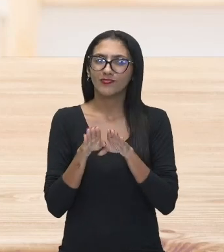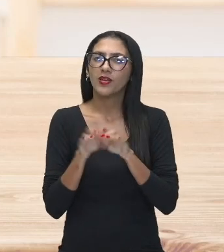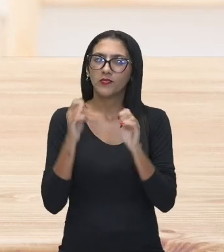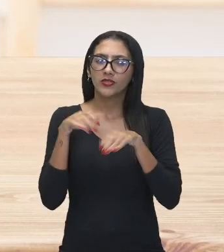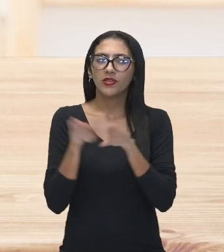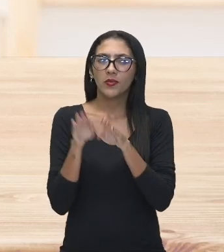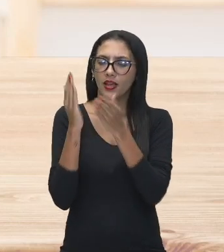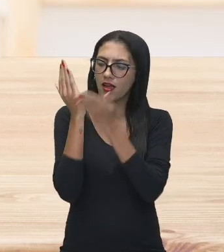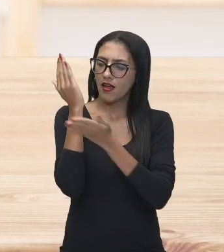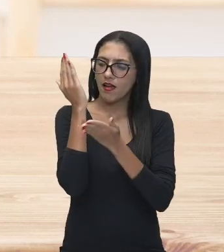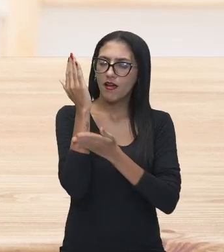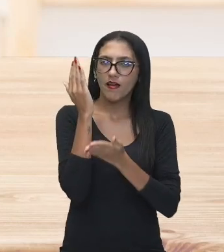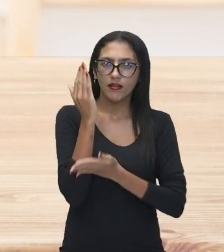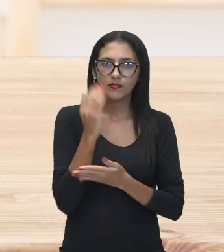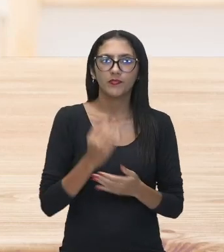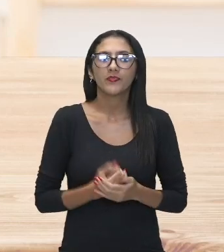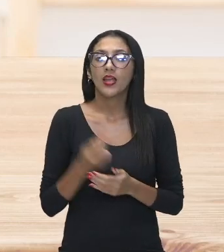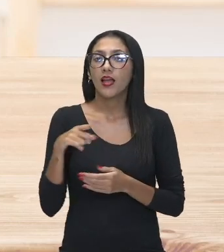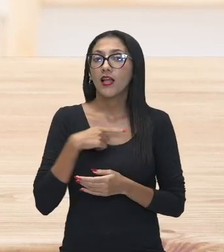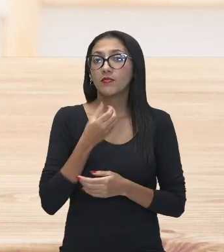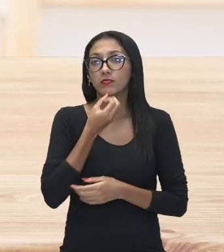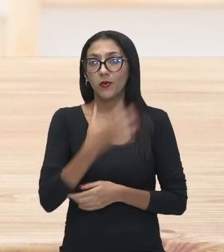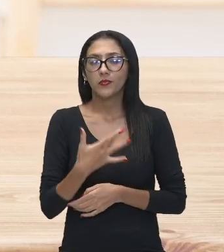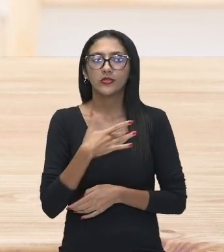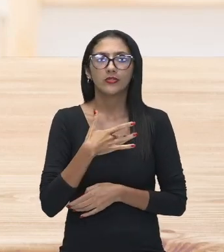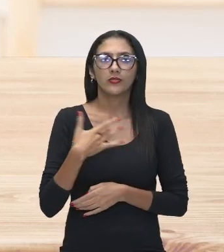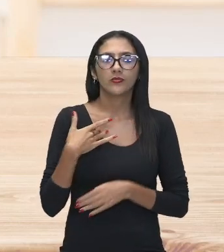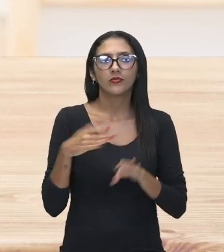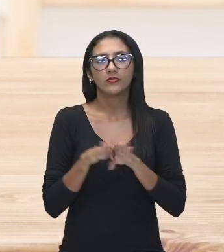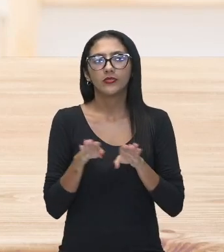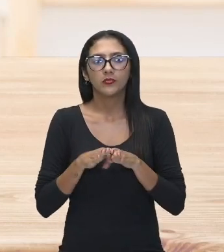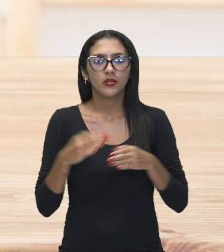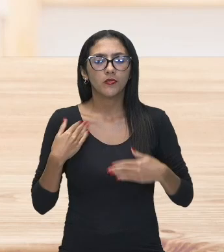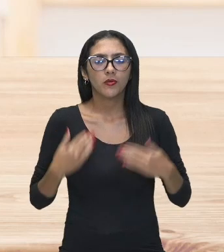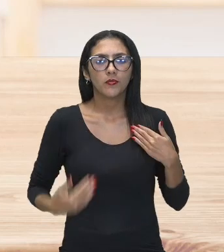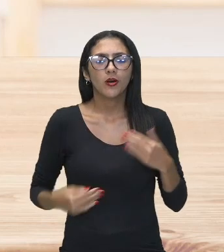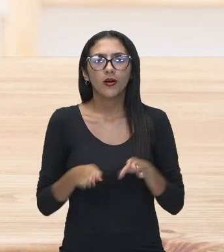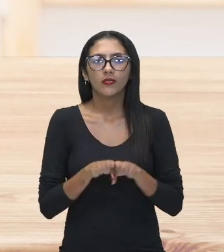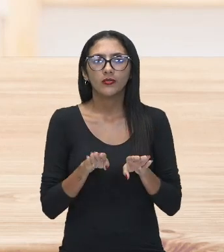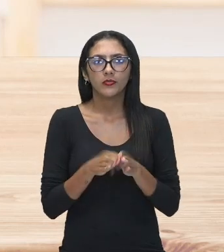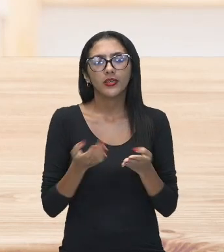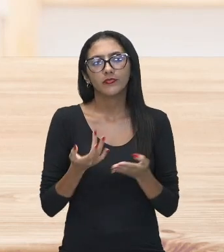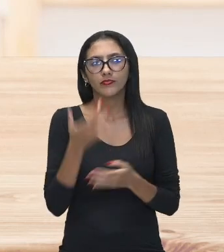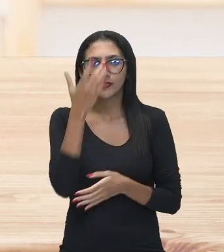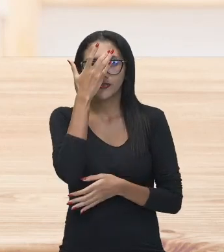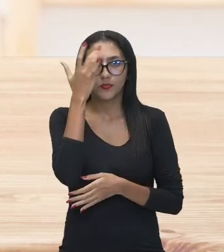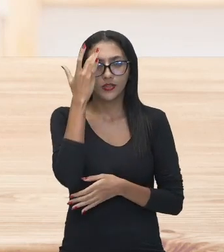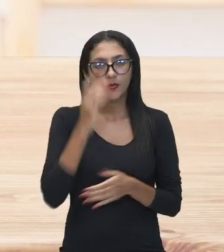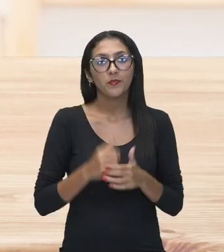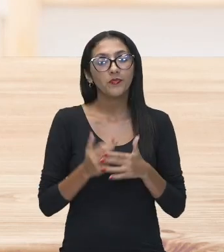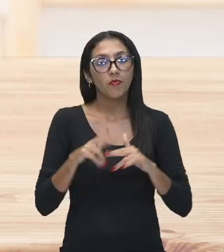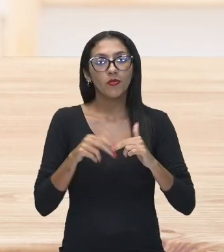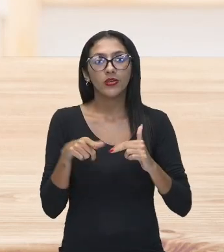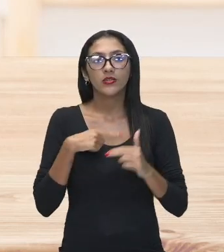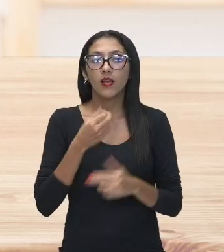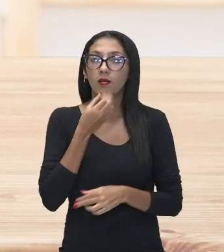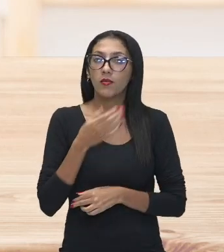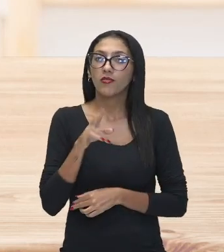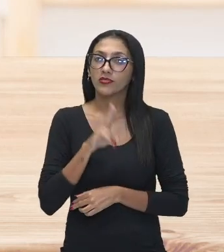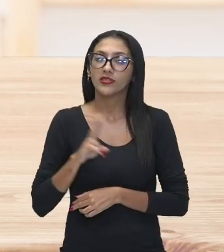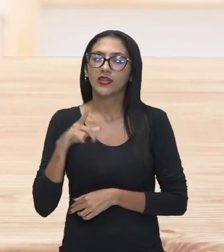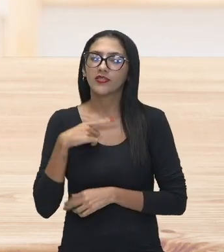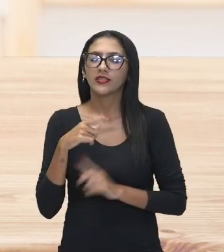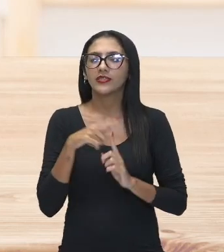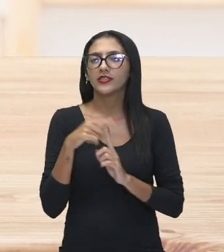proporcionam benefícios para a saúde, o bem-estar físico e emocional da gente. Por isso são muito utilizados aí na aromaterapia,